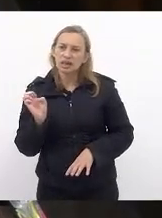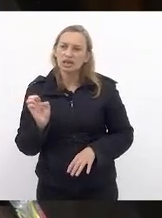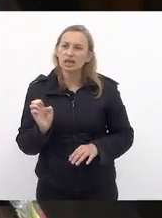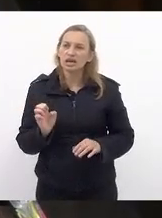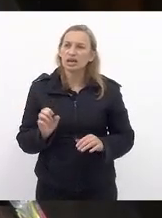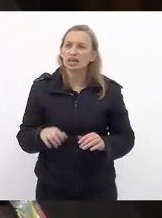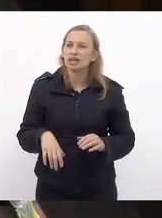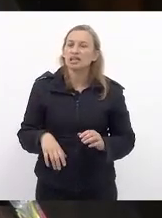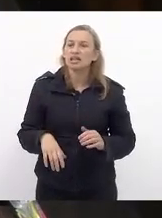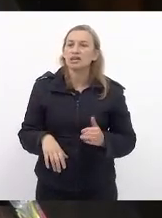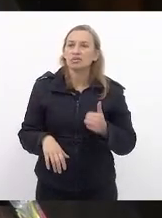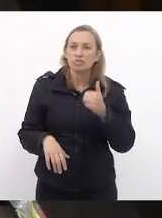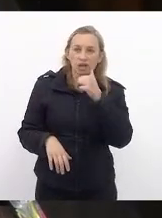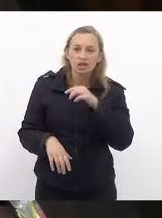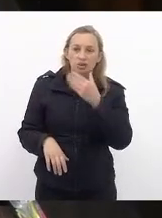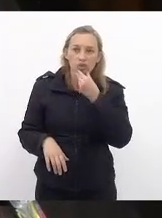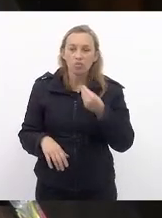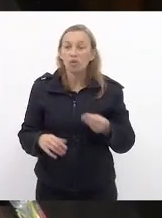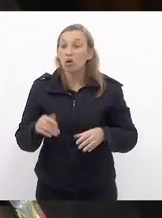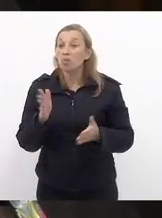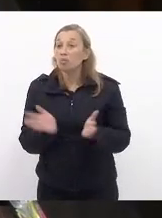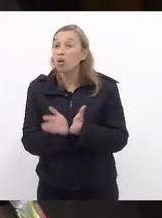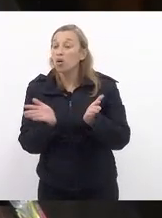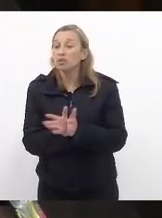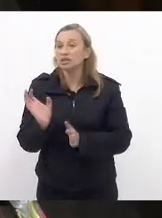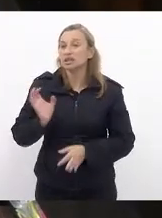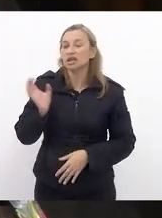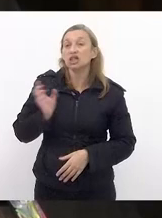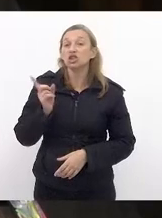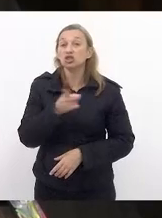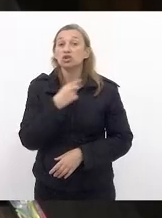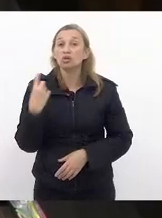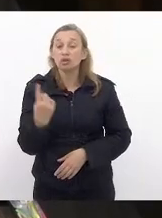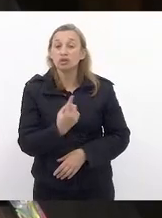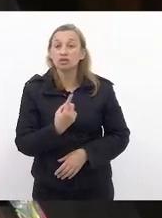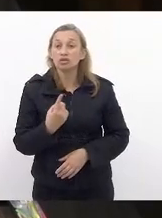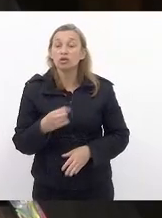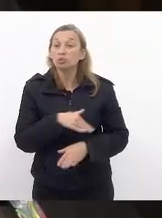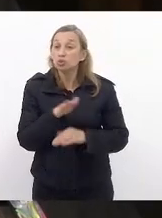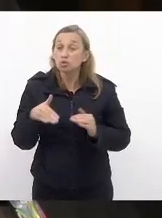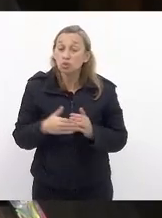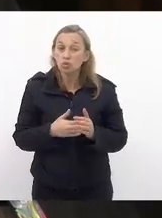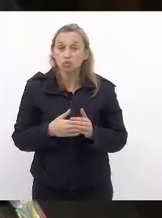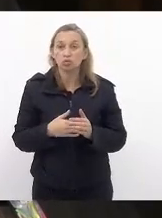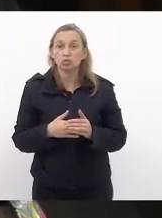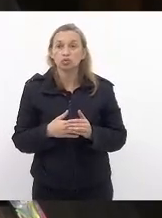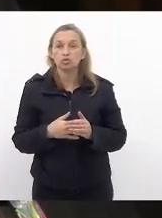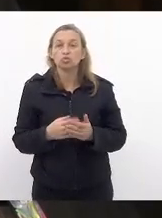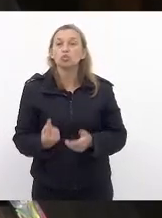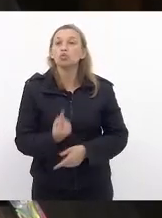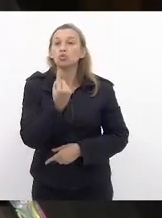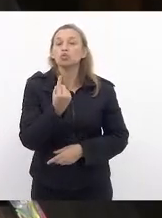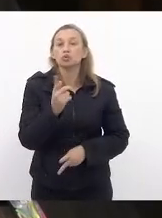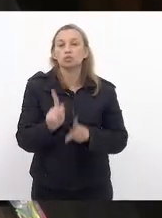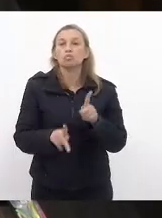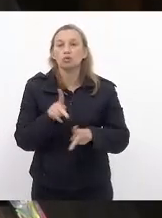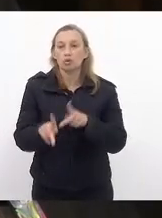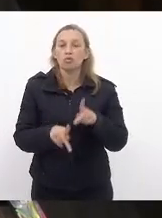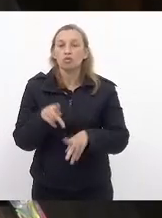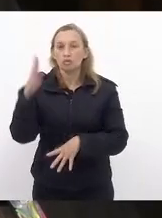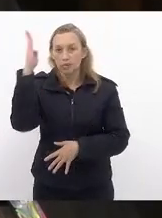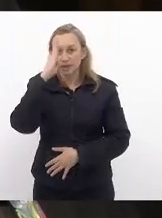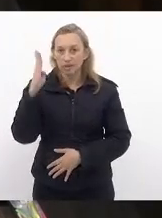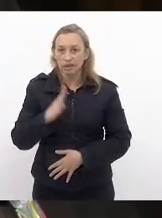pobres e ricos quando na verdade somos todos todos nós o único povo